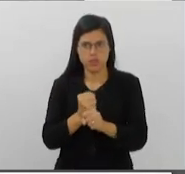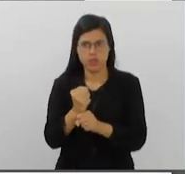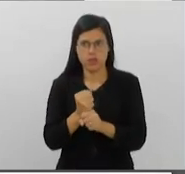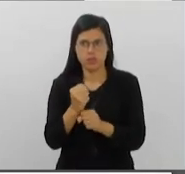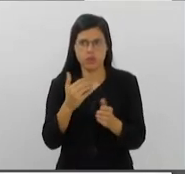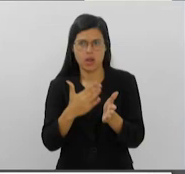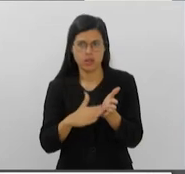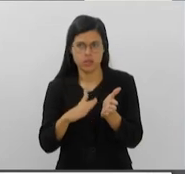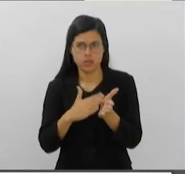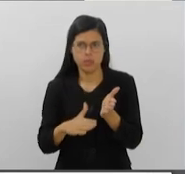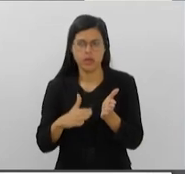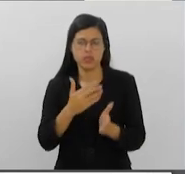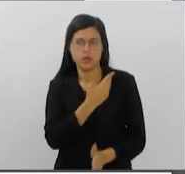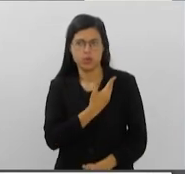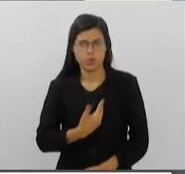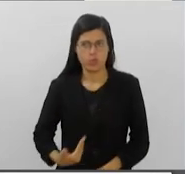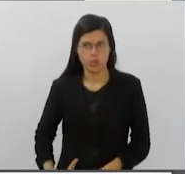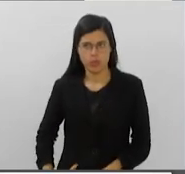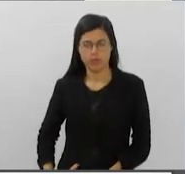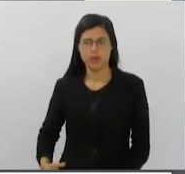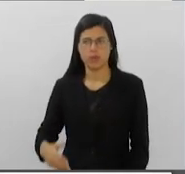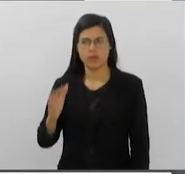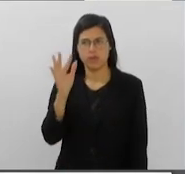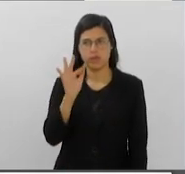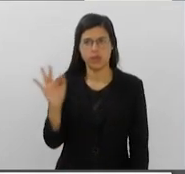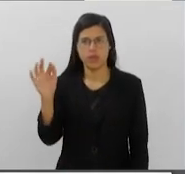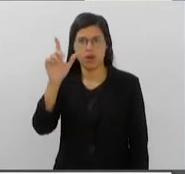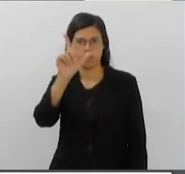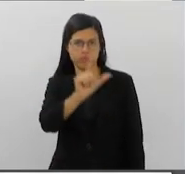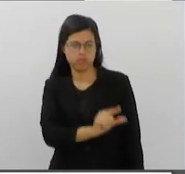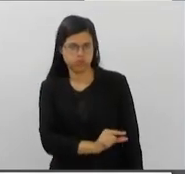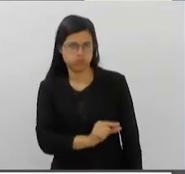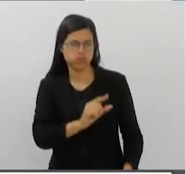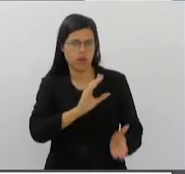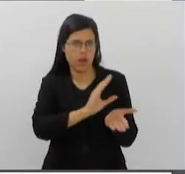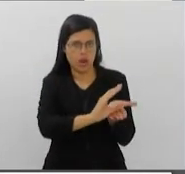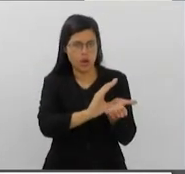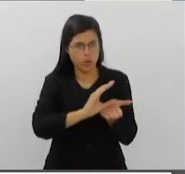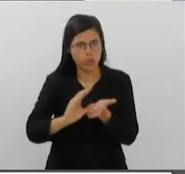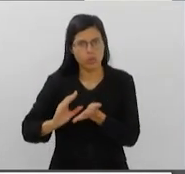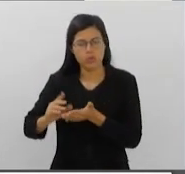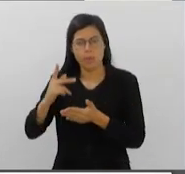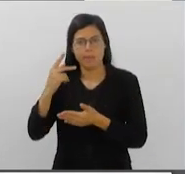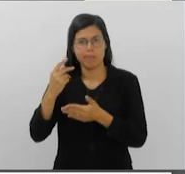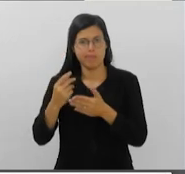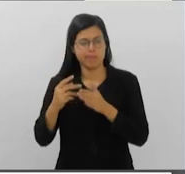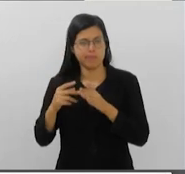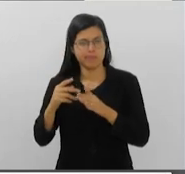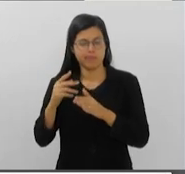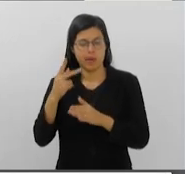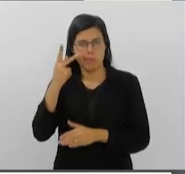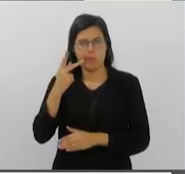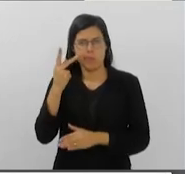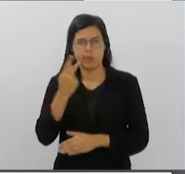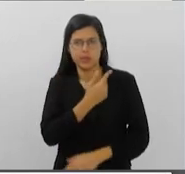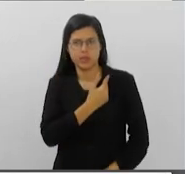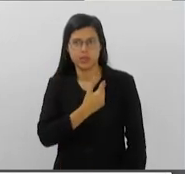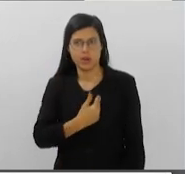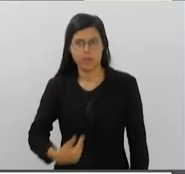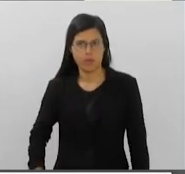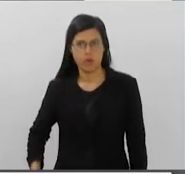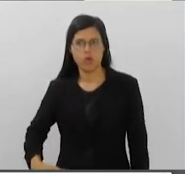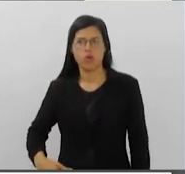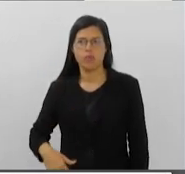governo federal, né? Dessa forma, reduzindo drasticamente recursos para as políticas públicas que são promotoras de direitos e